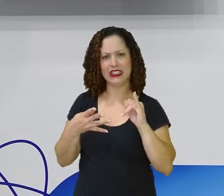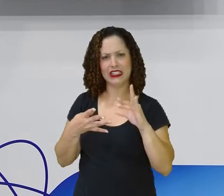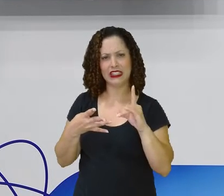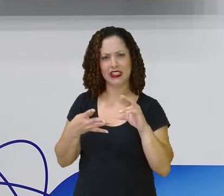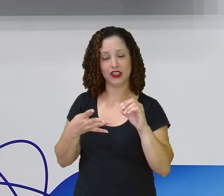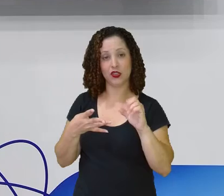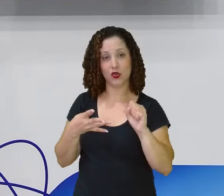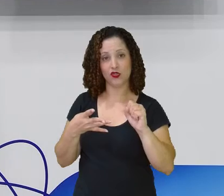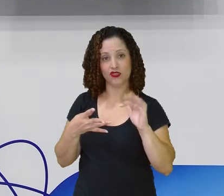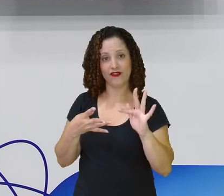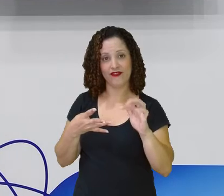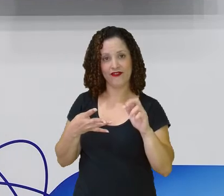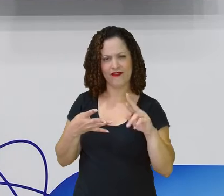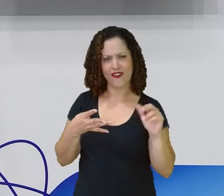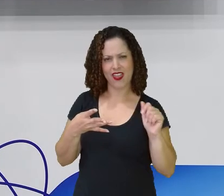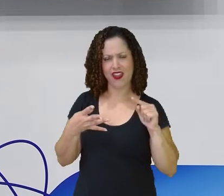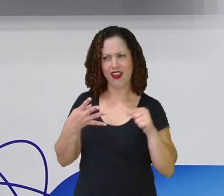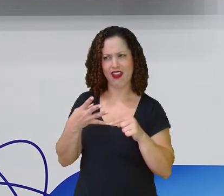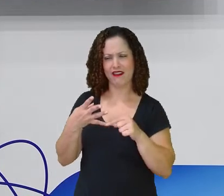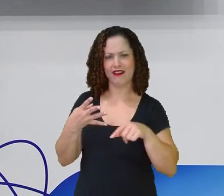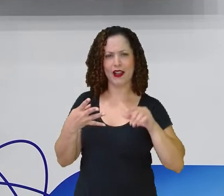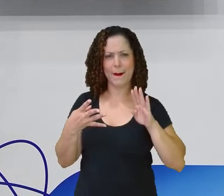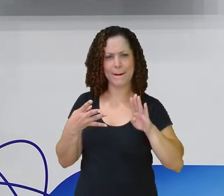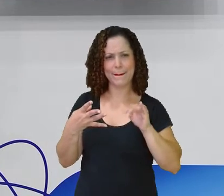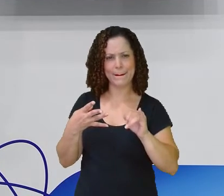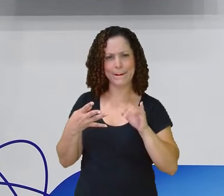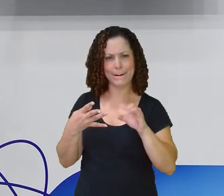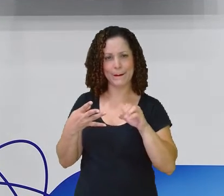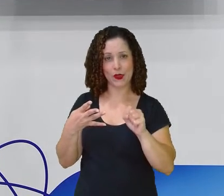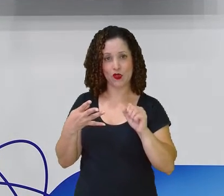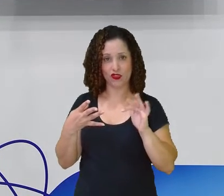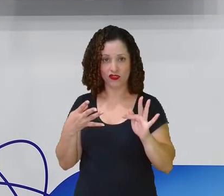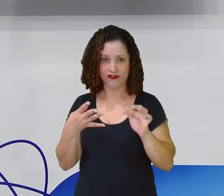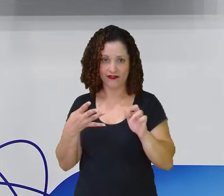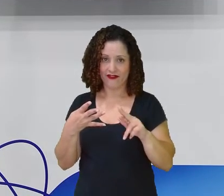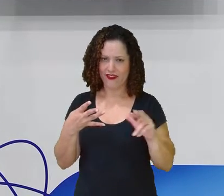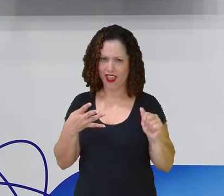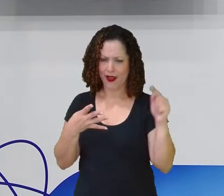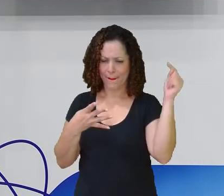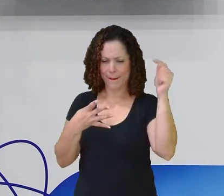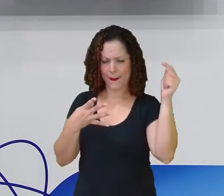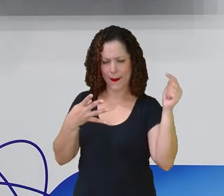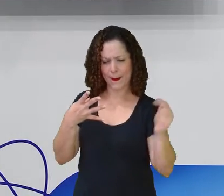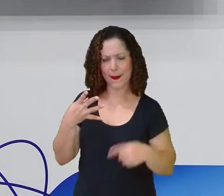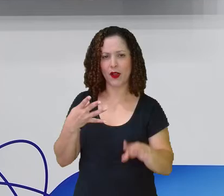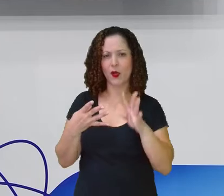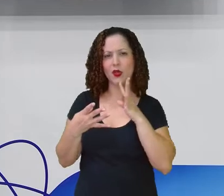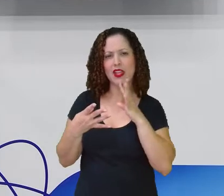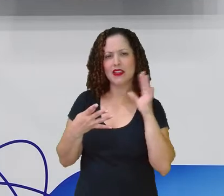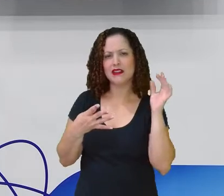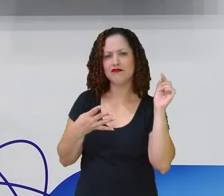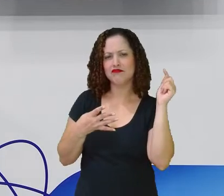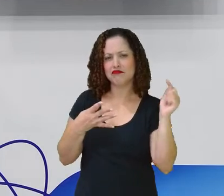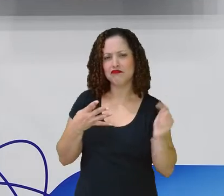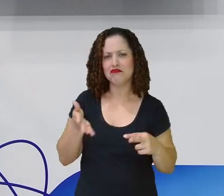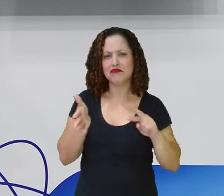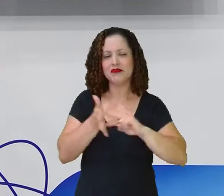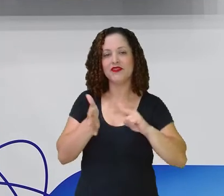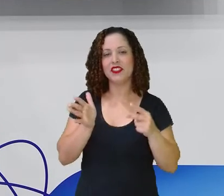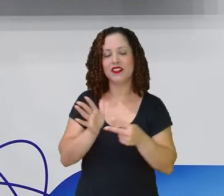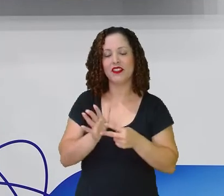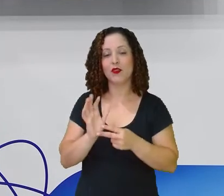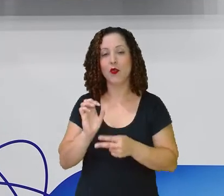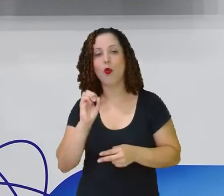Nossa, quantos termos! Será que você já sabe já o que significa cada um deles? Ou pelo menos